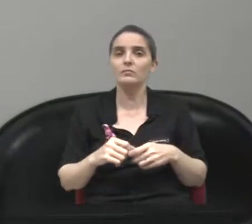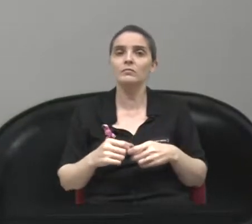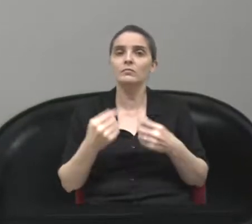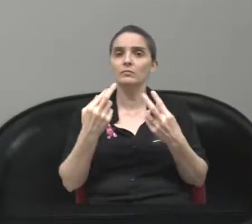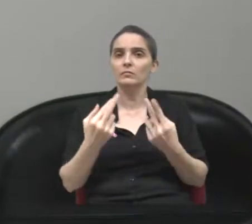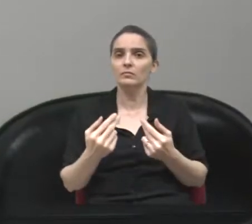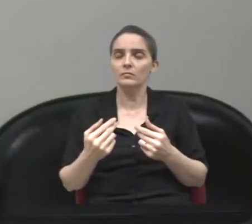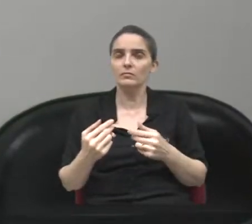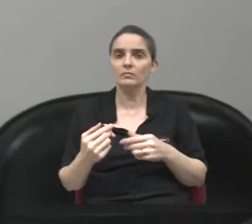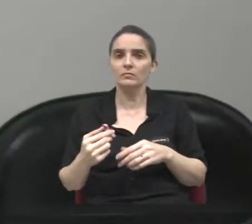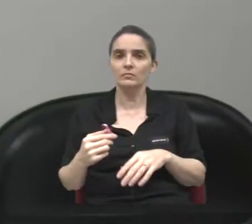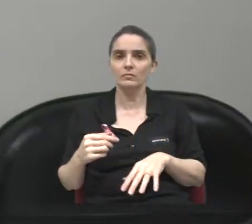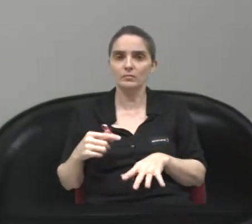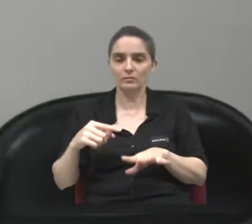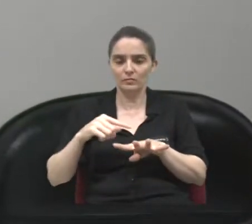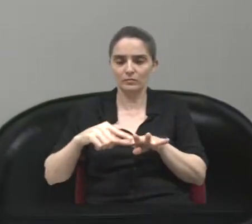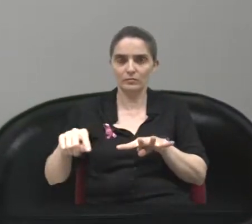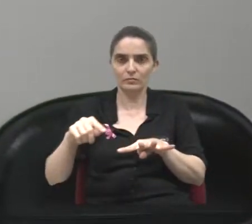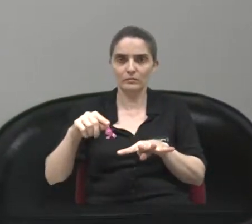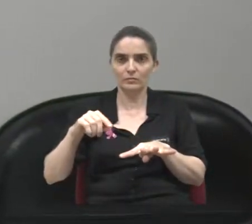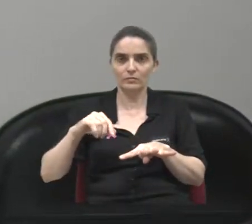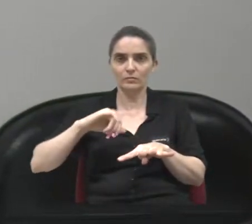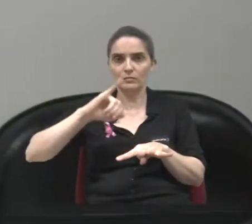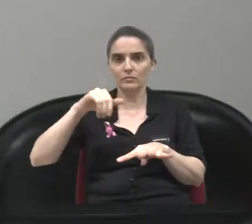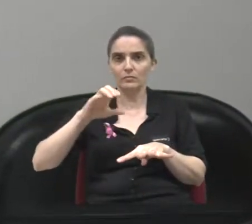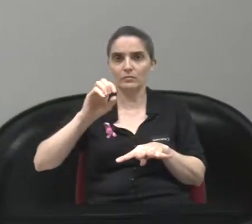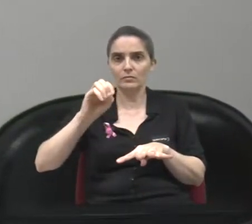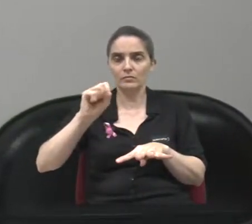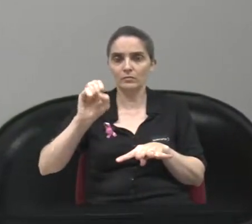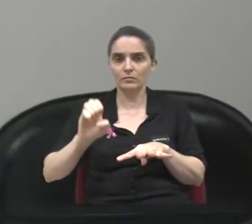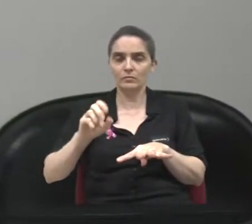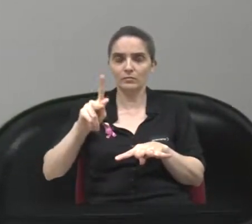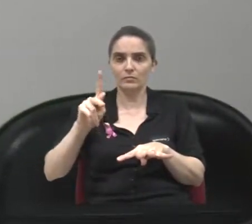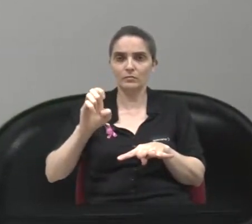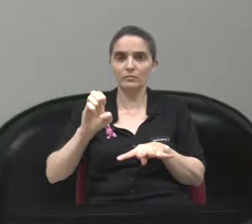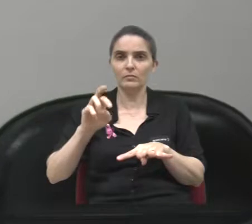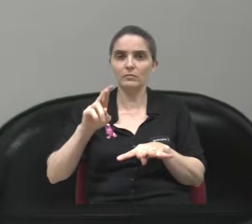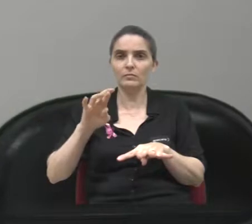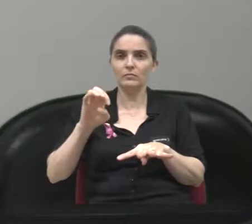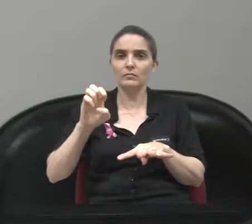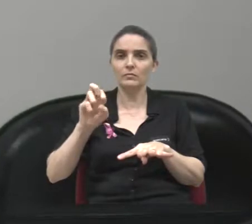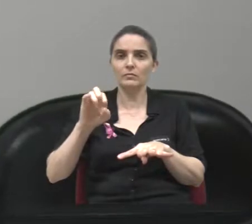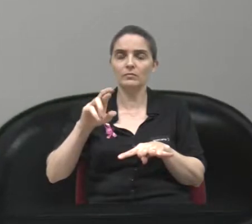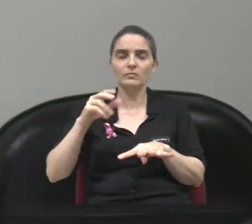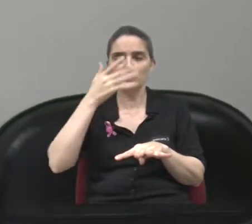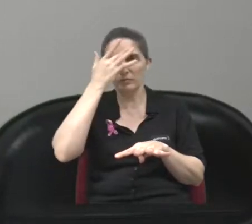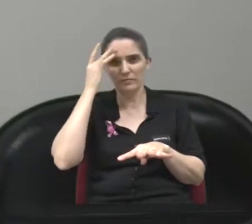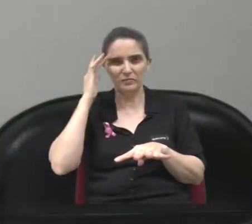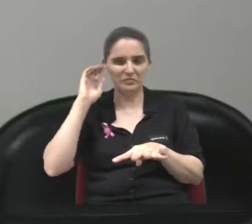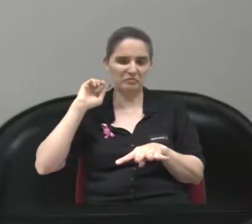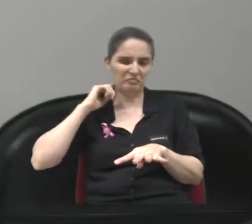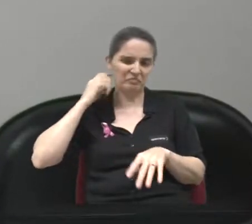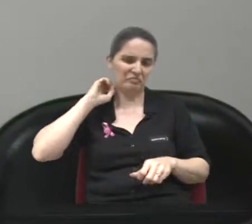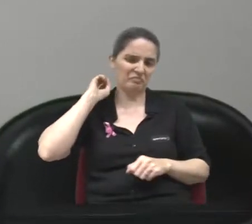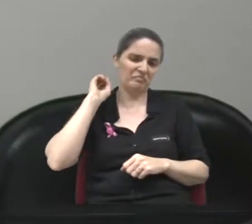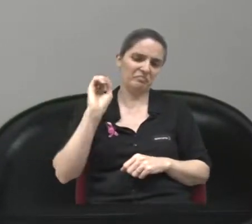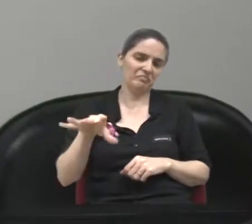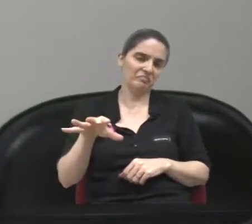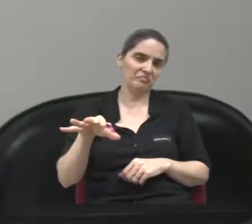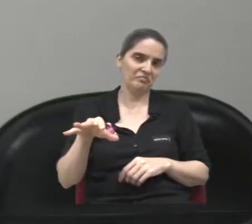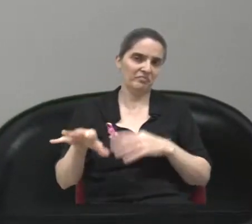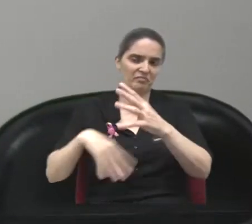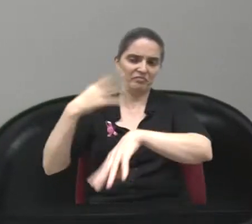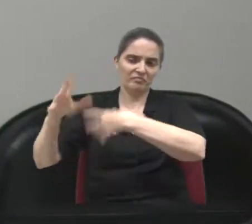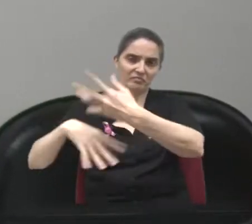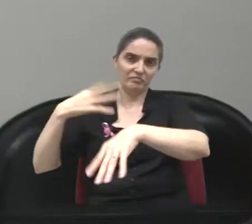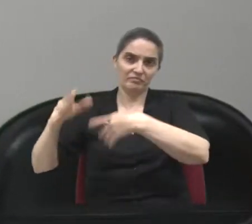que hoje é José Pereira do Prado, que o pessoal atira lá o lixo e fica aquela bagunça lá. Então, já fui lá,